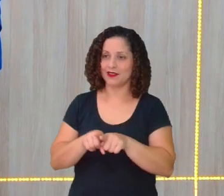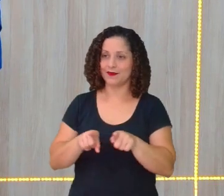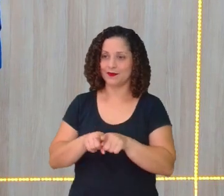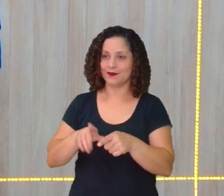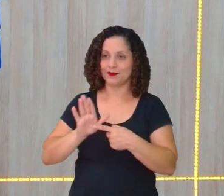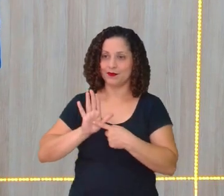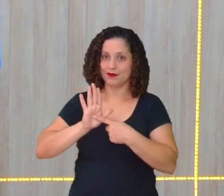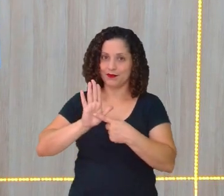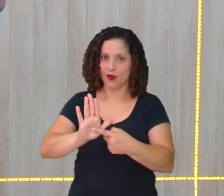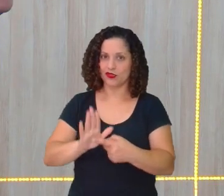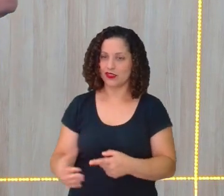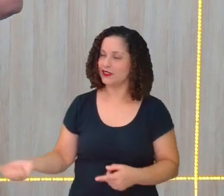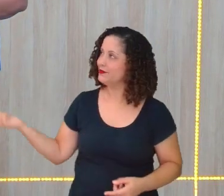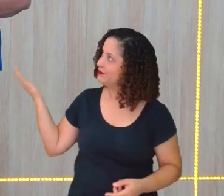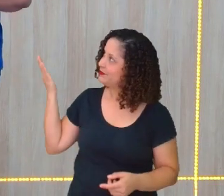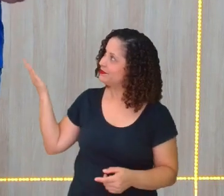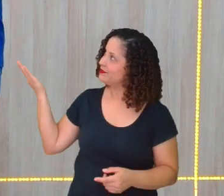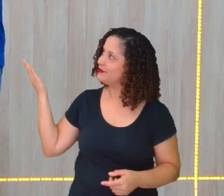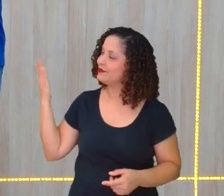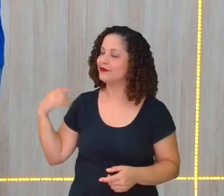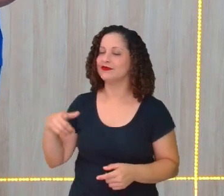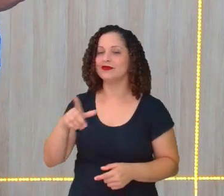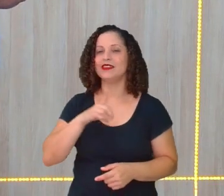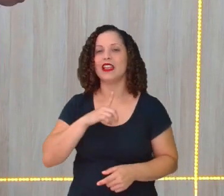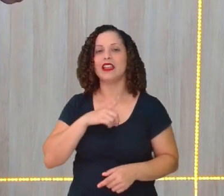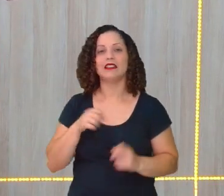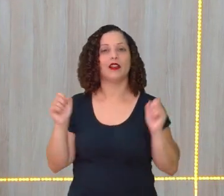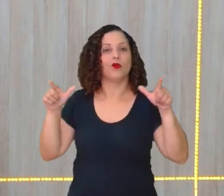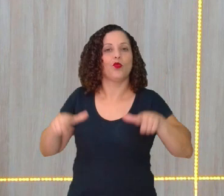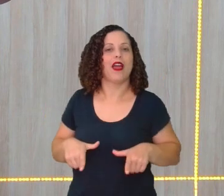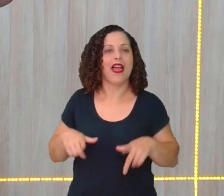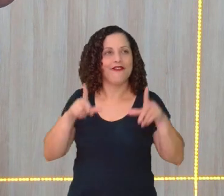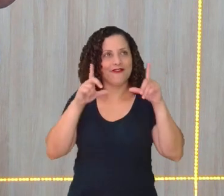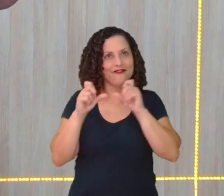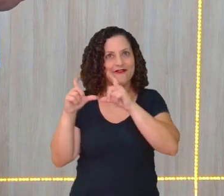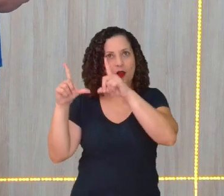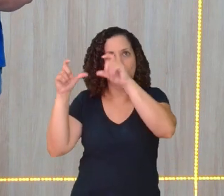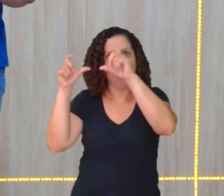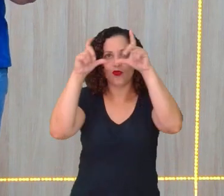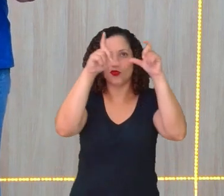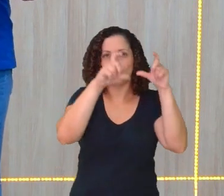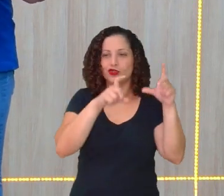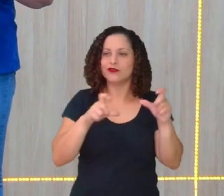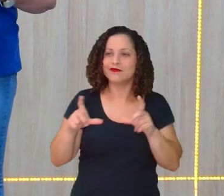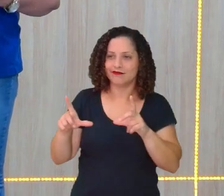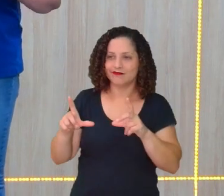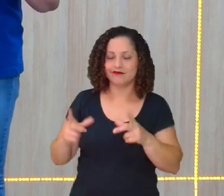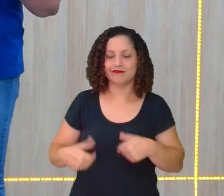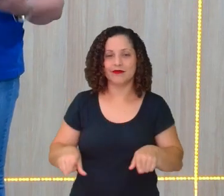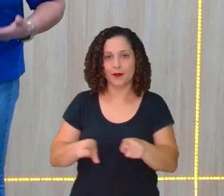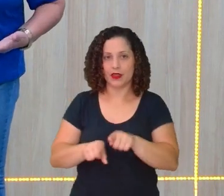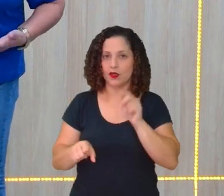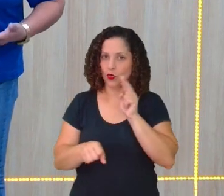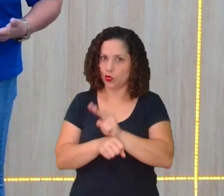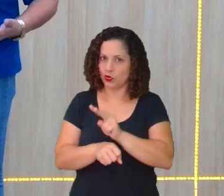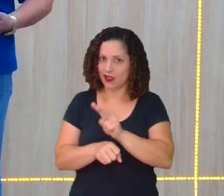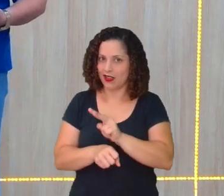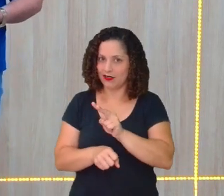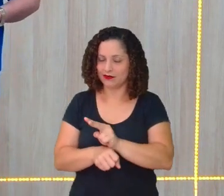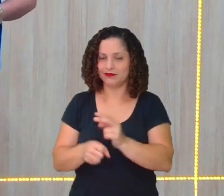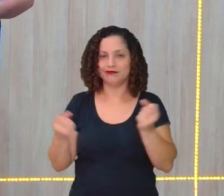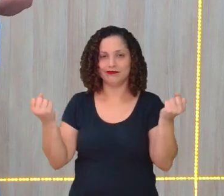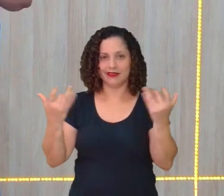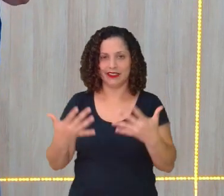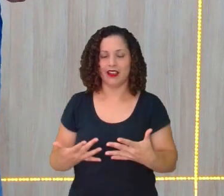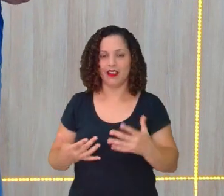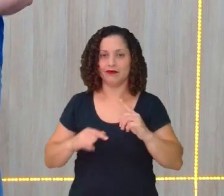vocês de tirar fotos, trazer essas fotos, né, e alguns cuidados que também eu vou falar aqui